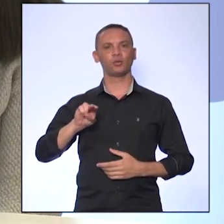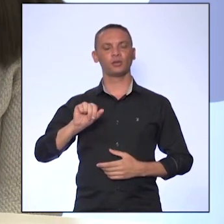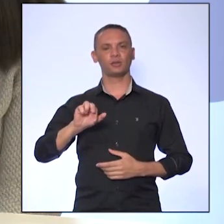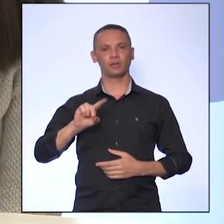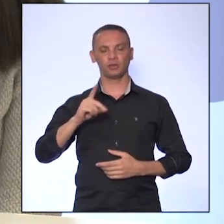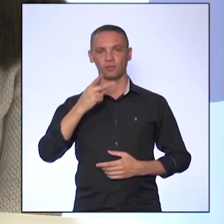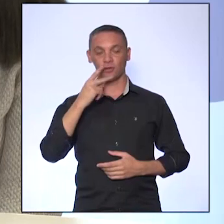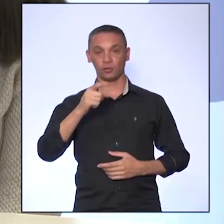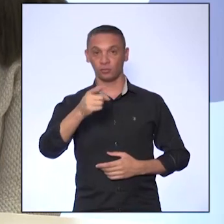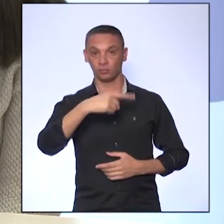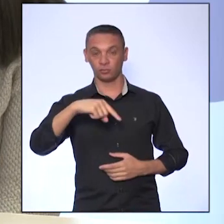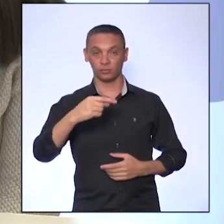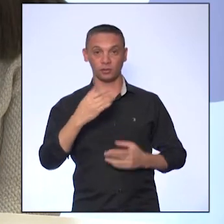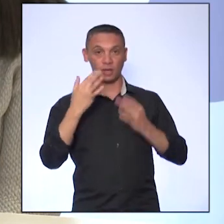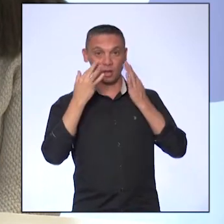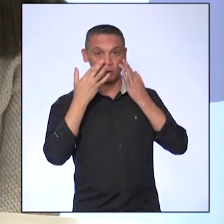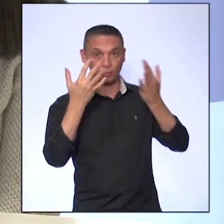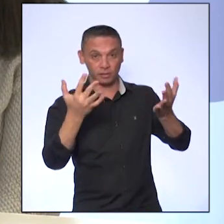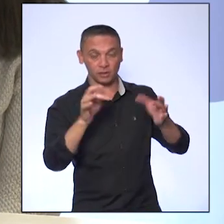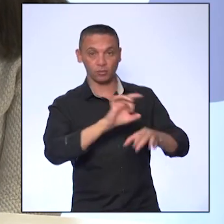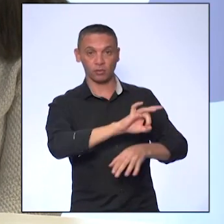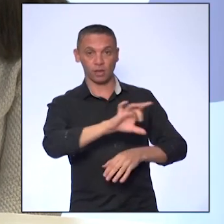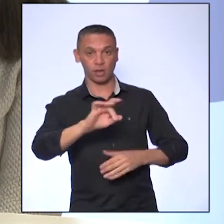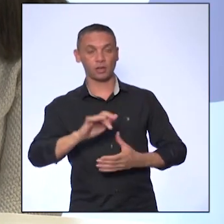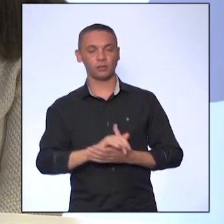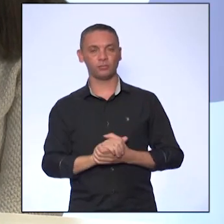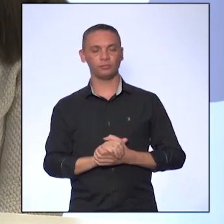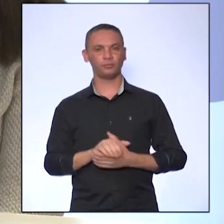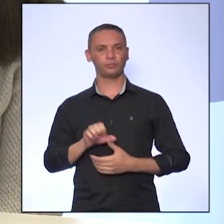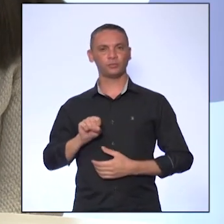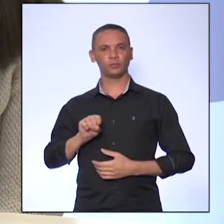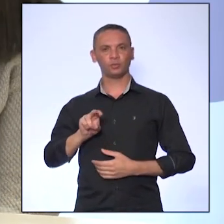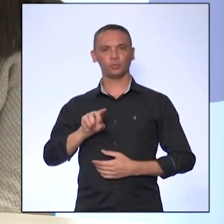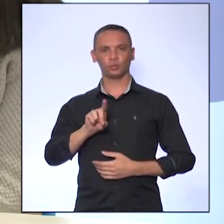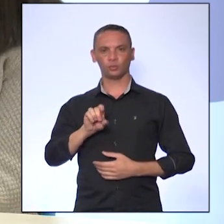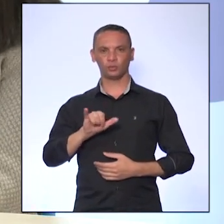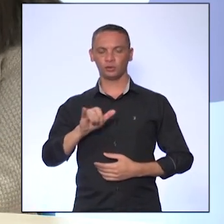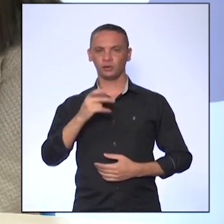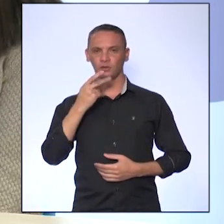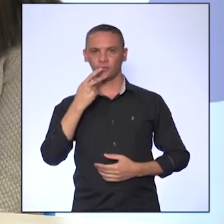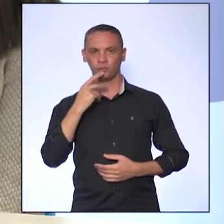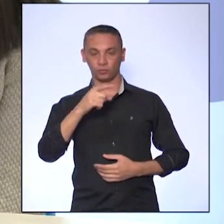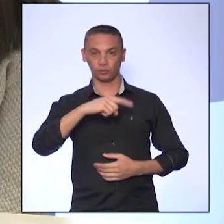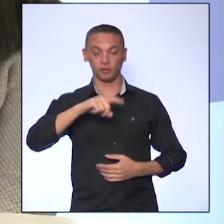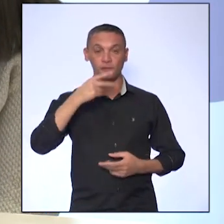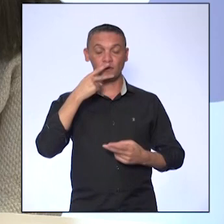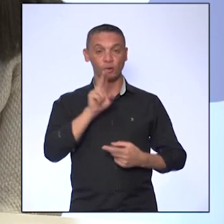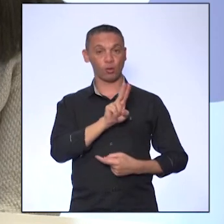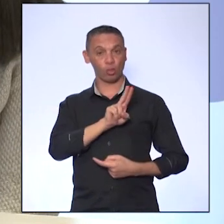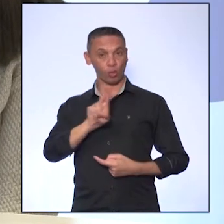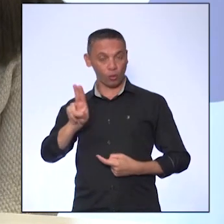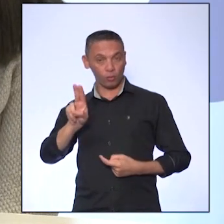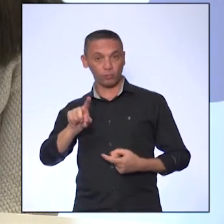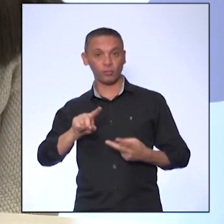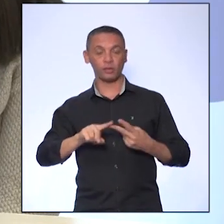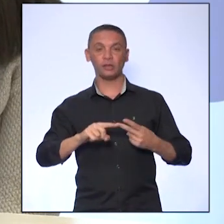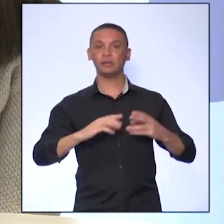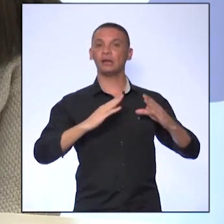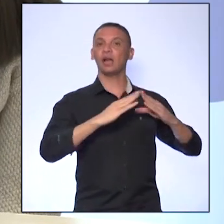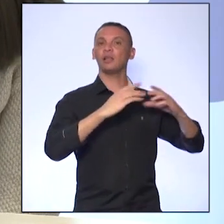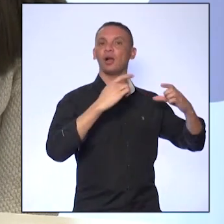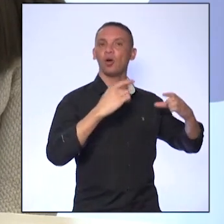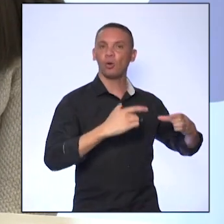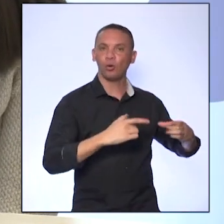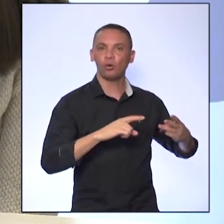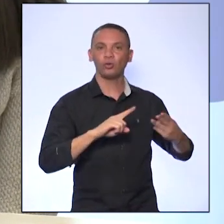nós estávamos nos apresentando. A Suzy disse que nós dissemos nossos nomes, de onde nós somos